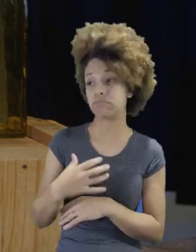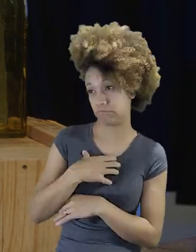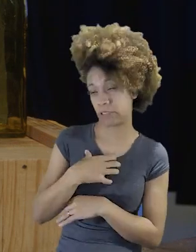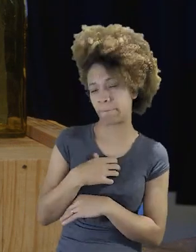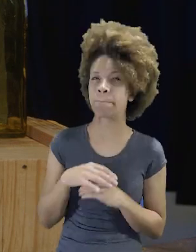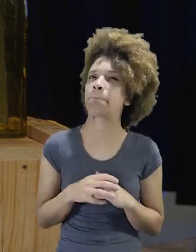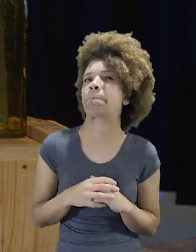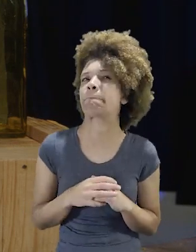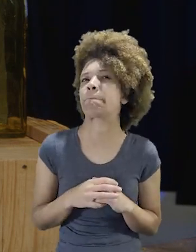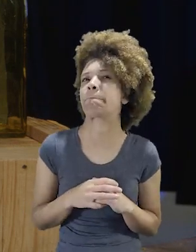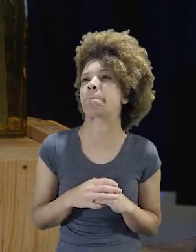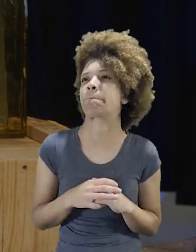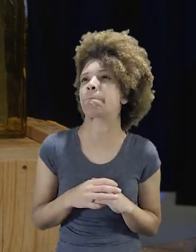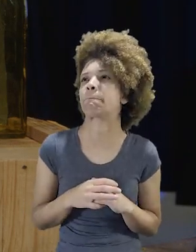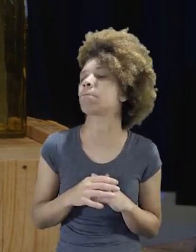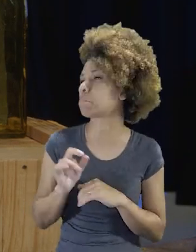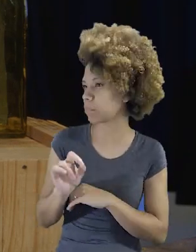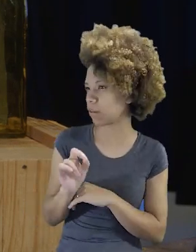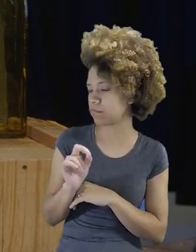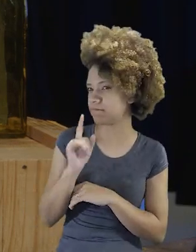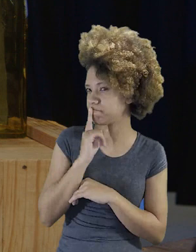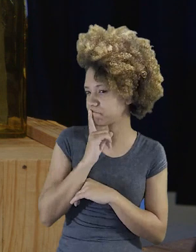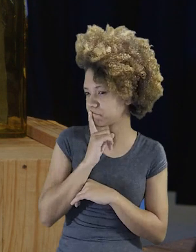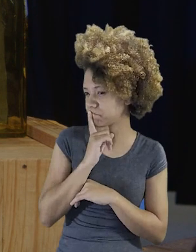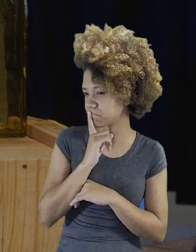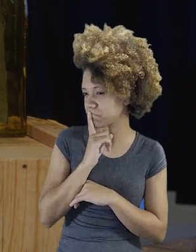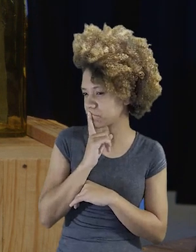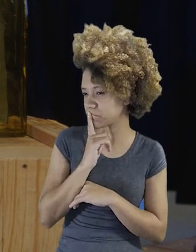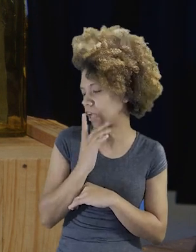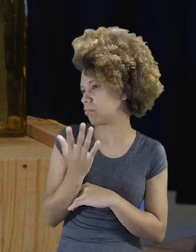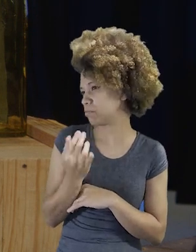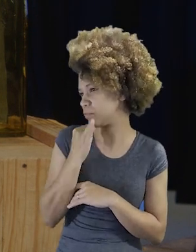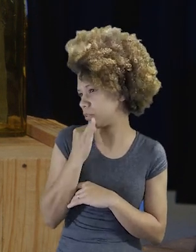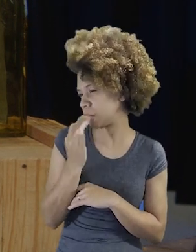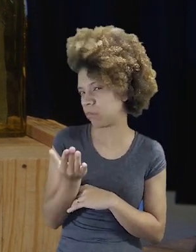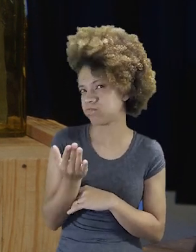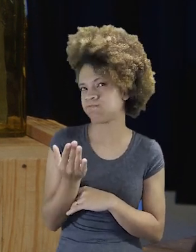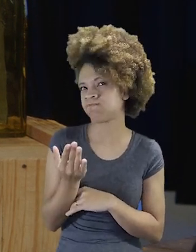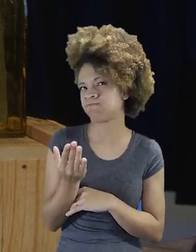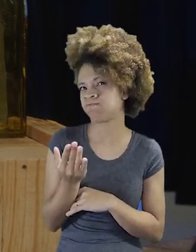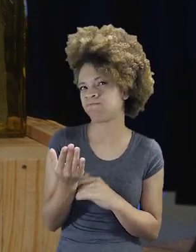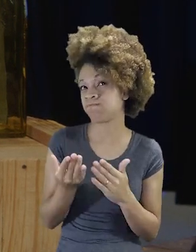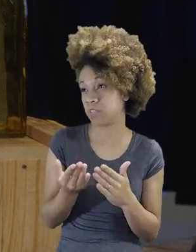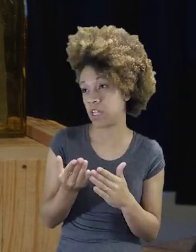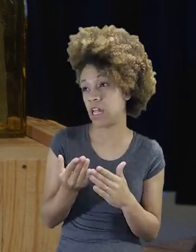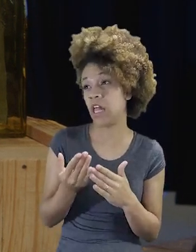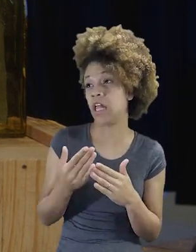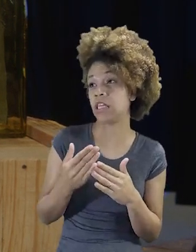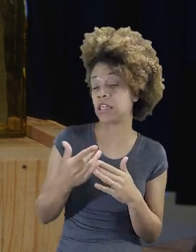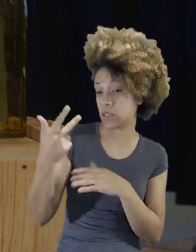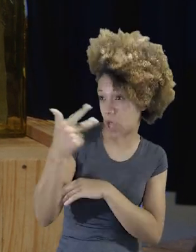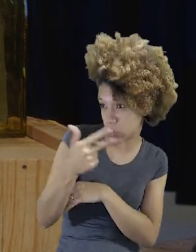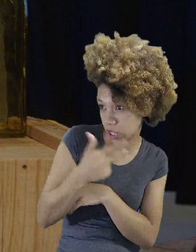a coisa da lírica do Racionais foi foi bastante